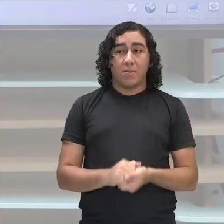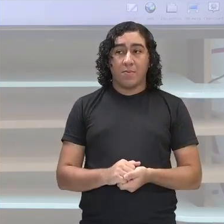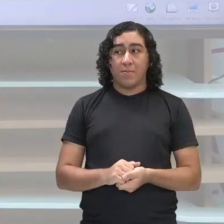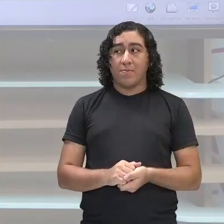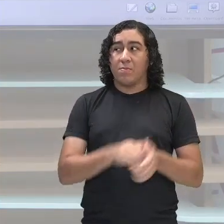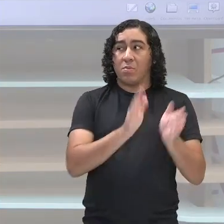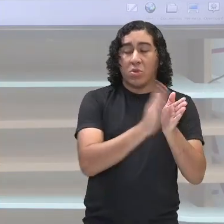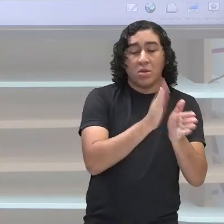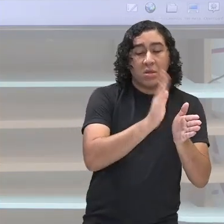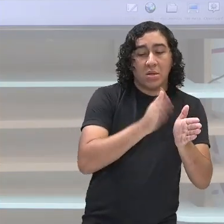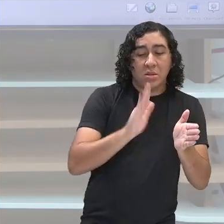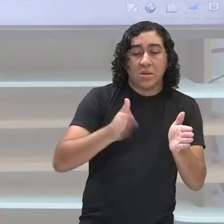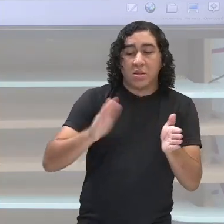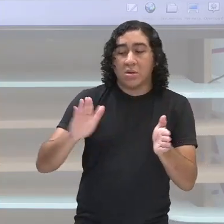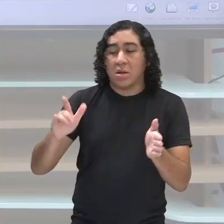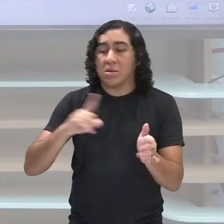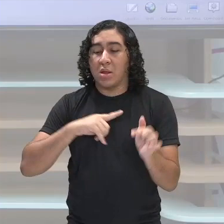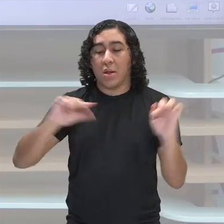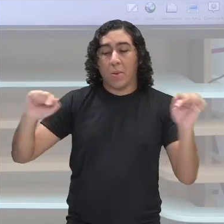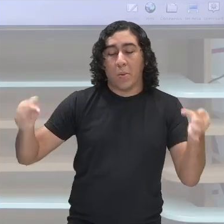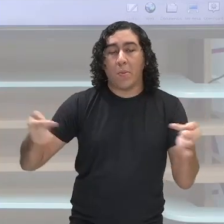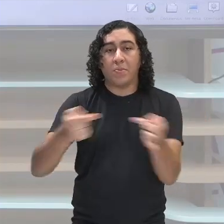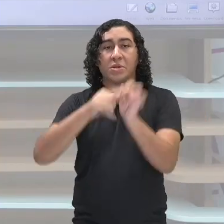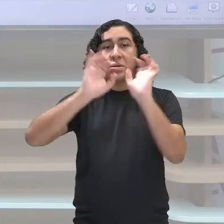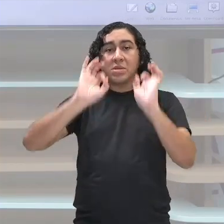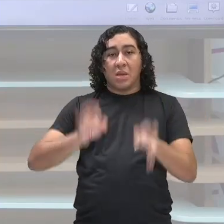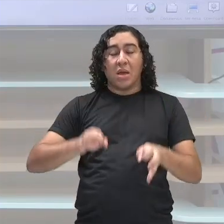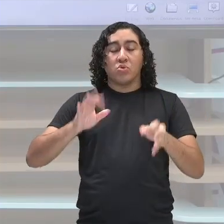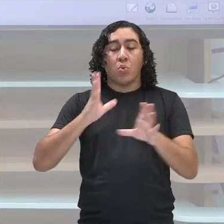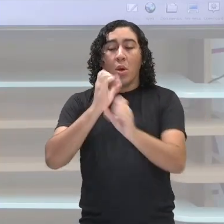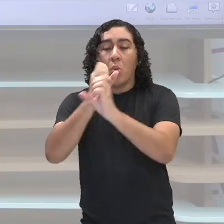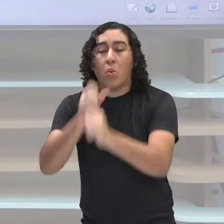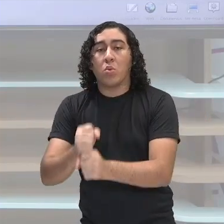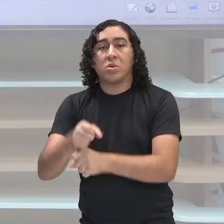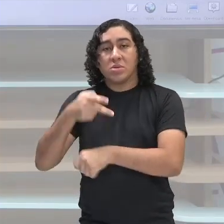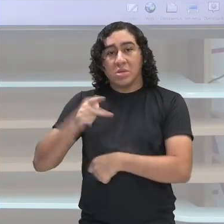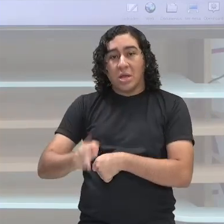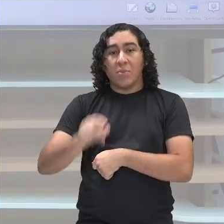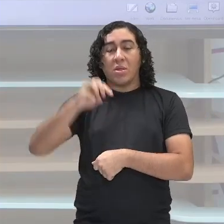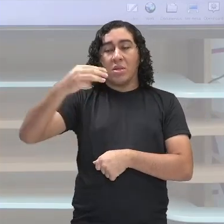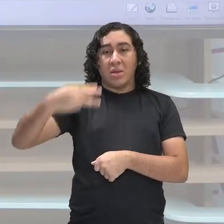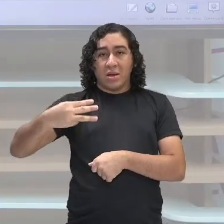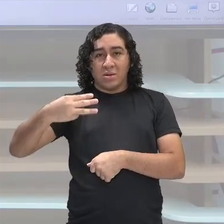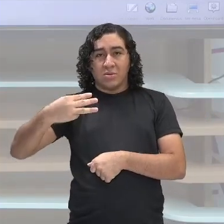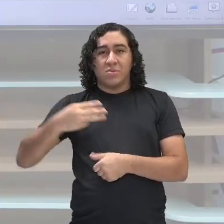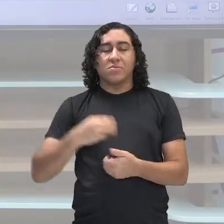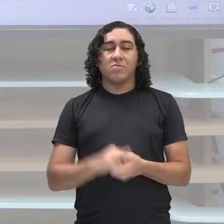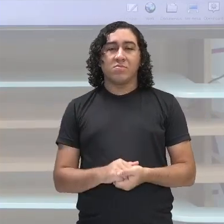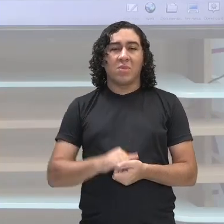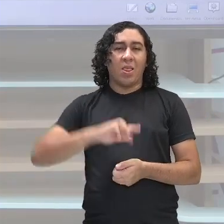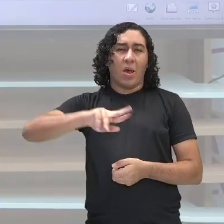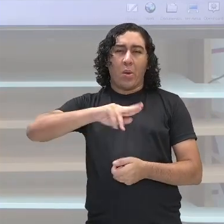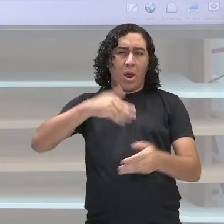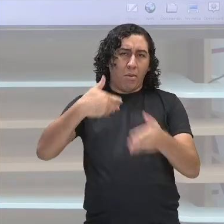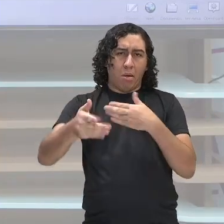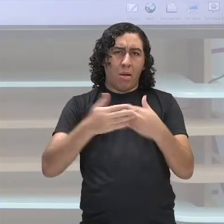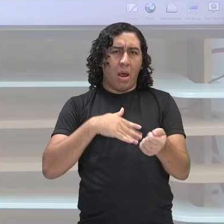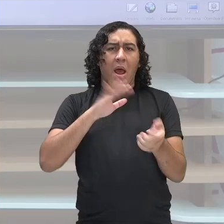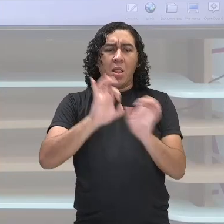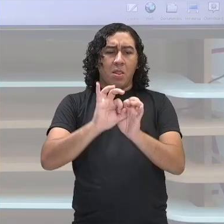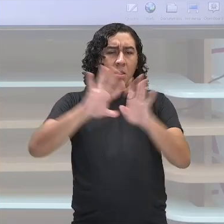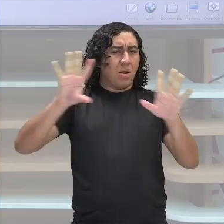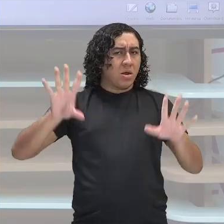ela tem uma lógica. Qual é a lógica? Somar sempre 3 unidades, né? Não é uma sequência numérica qualquer. Ela tem